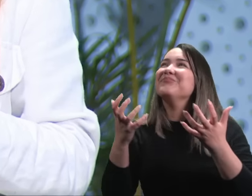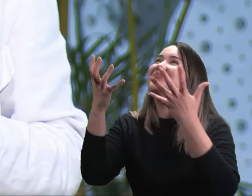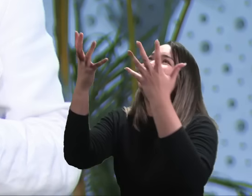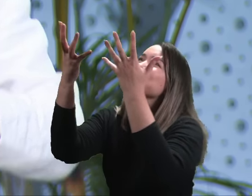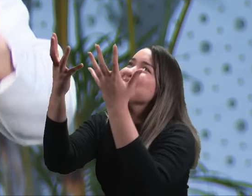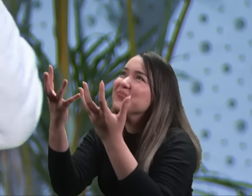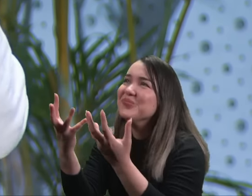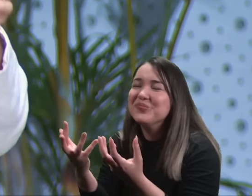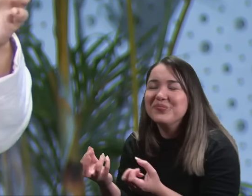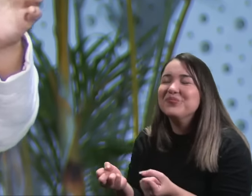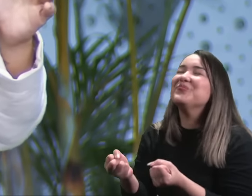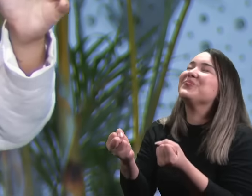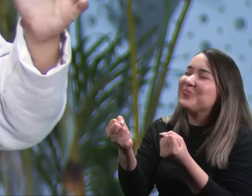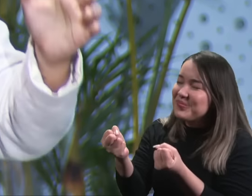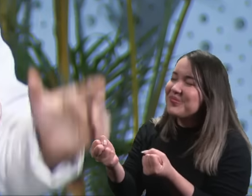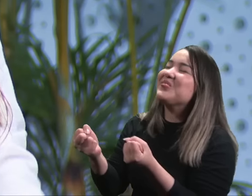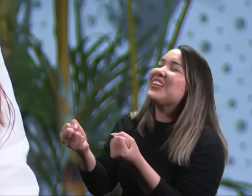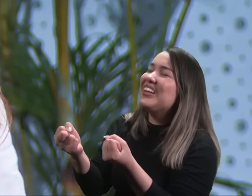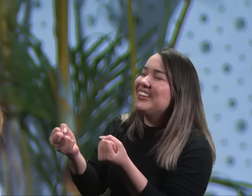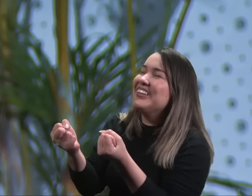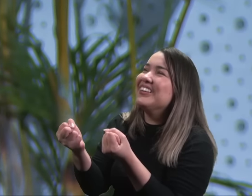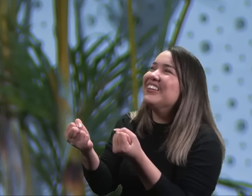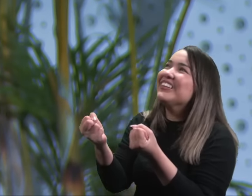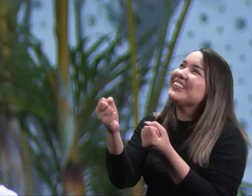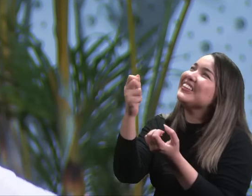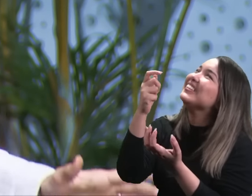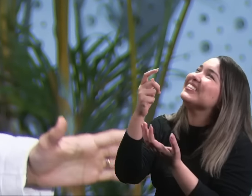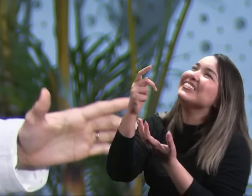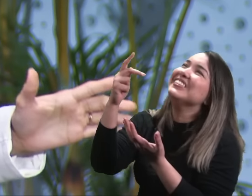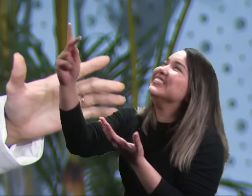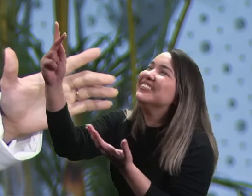aceitar o